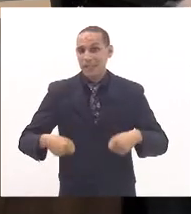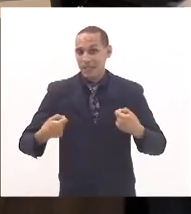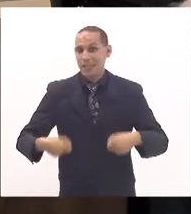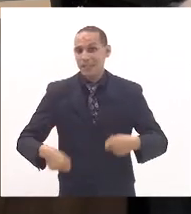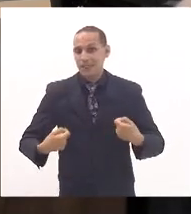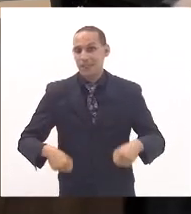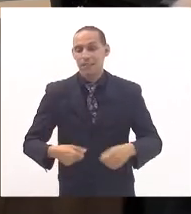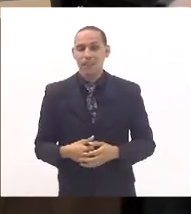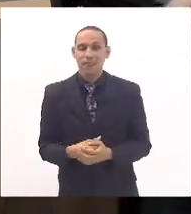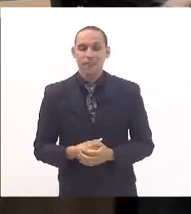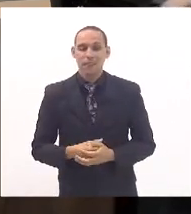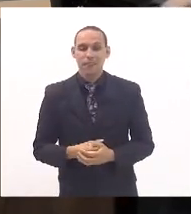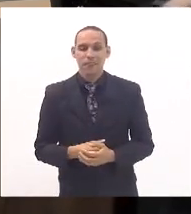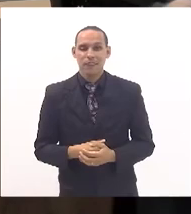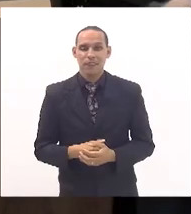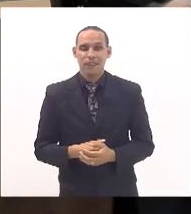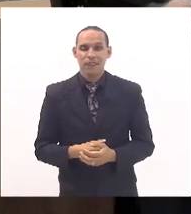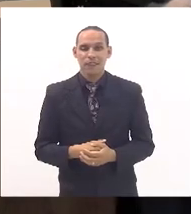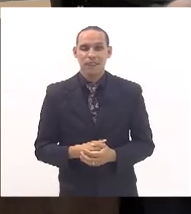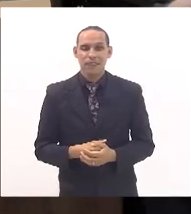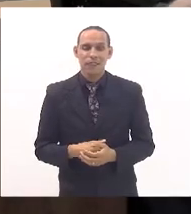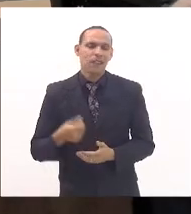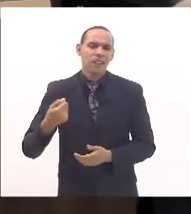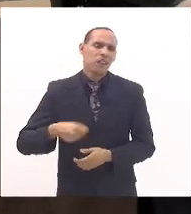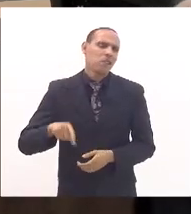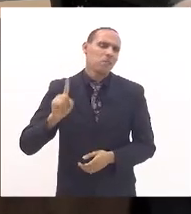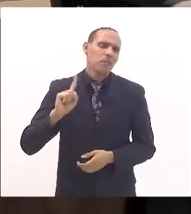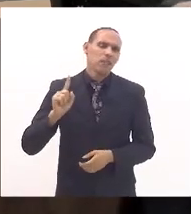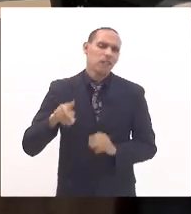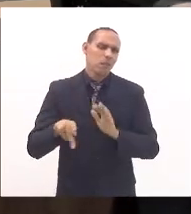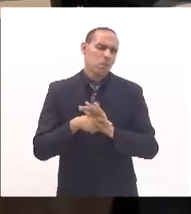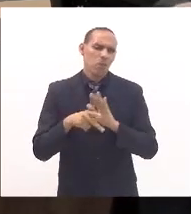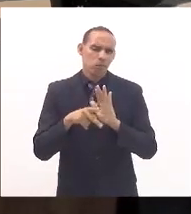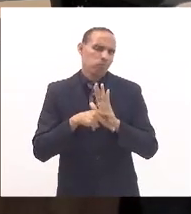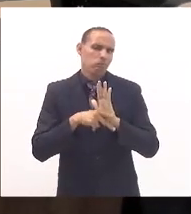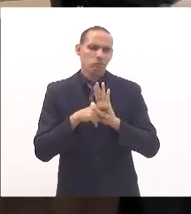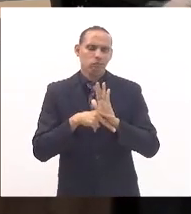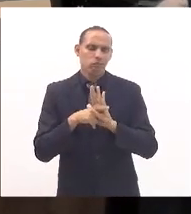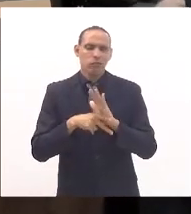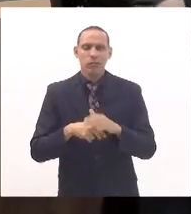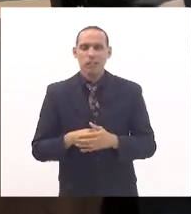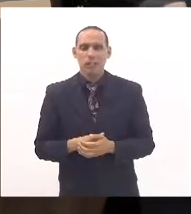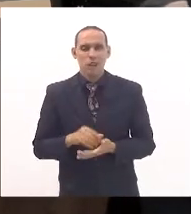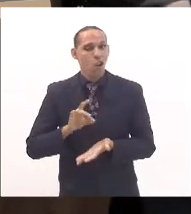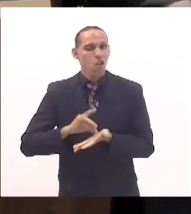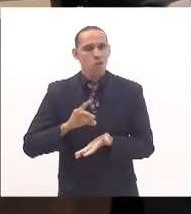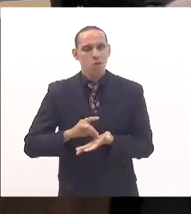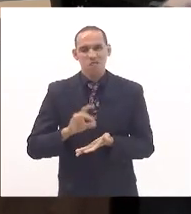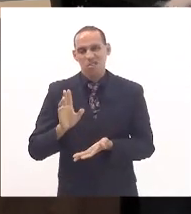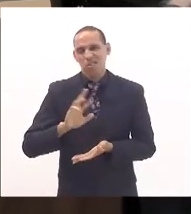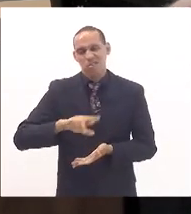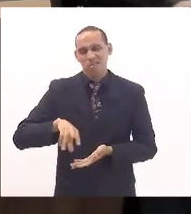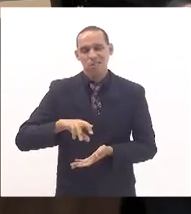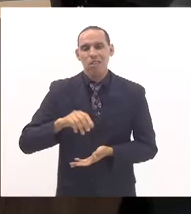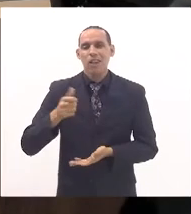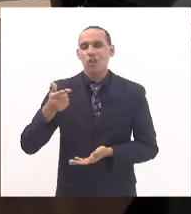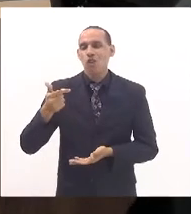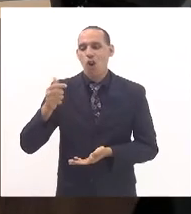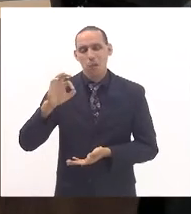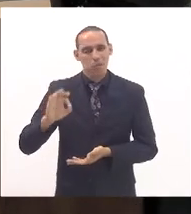necessariamente, não necessita ser do projeto original, de